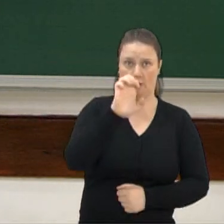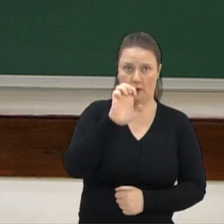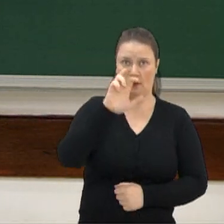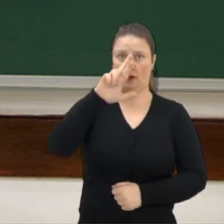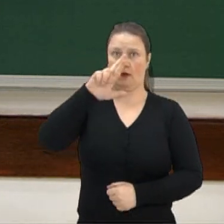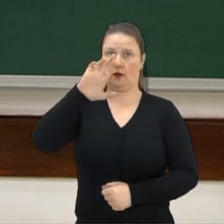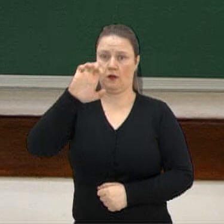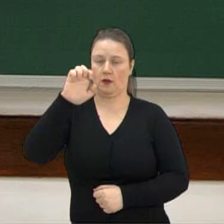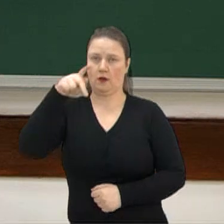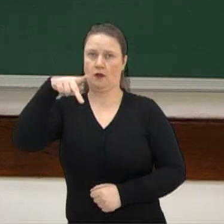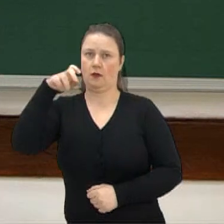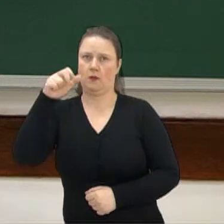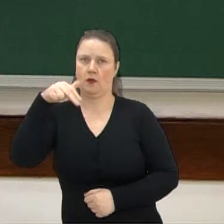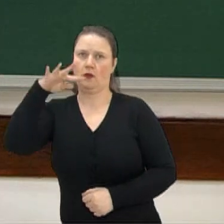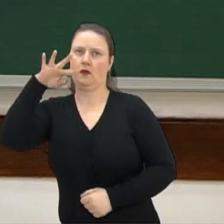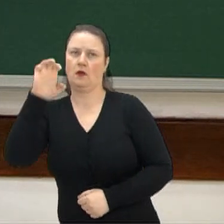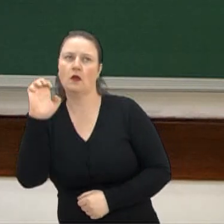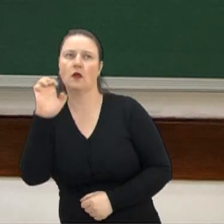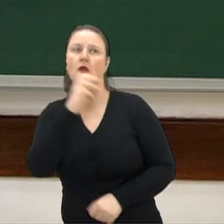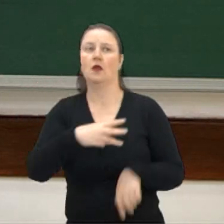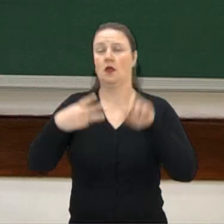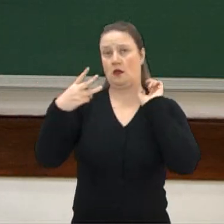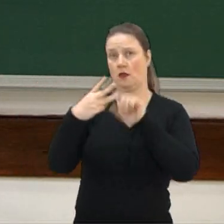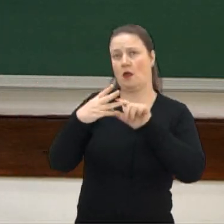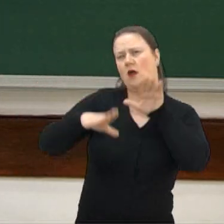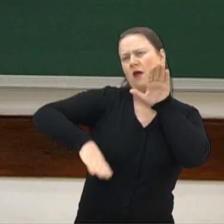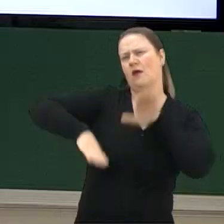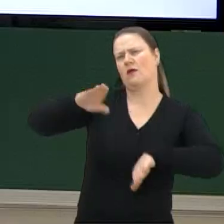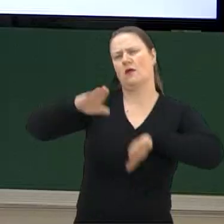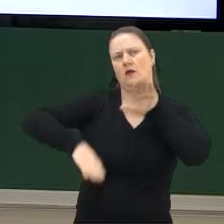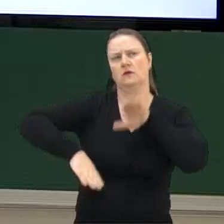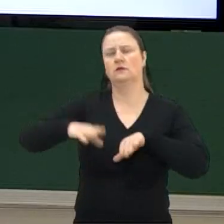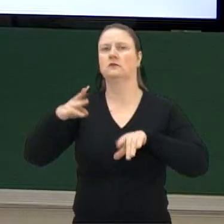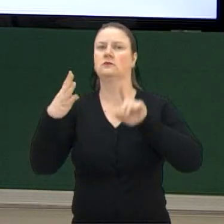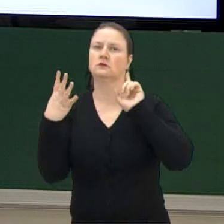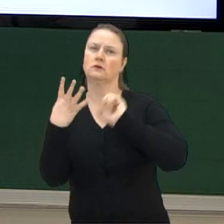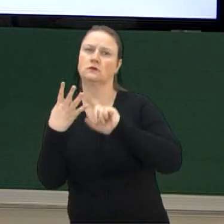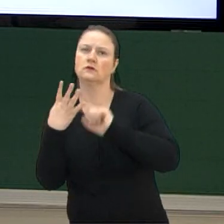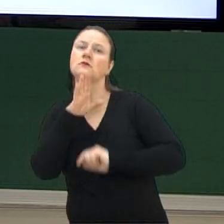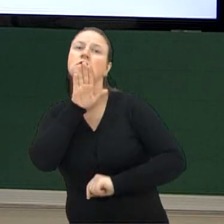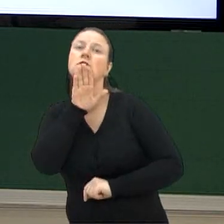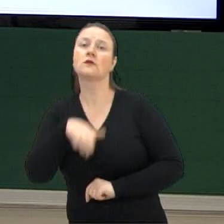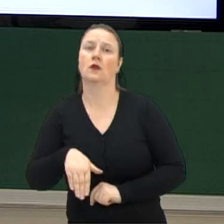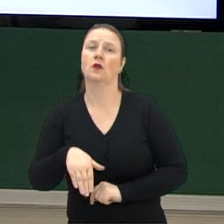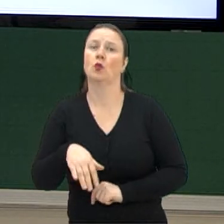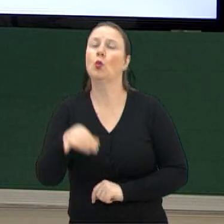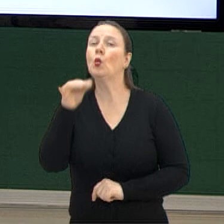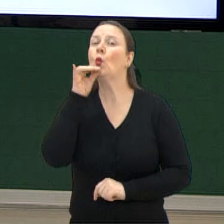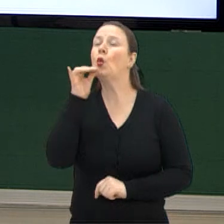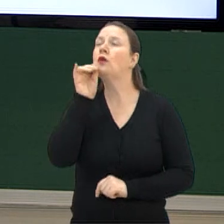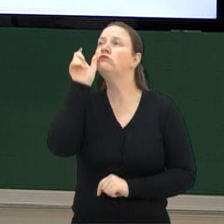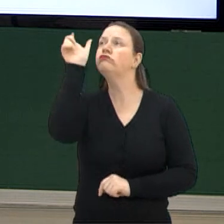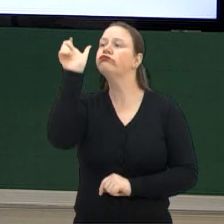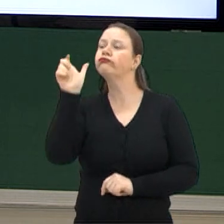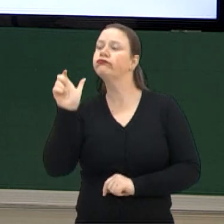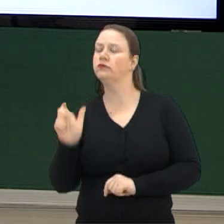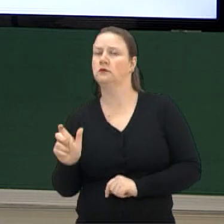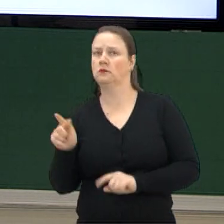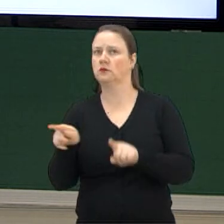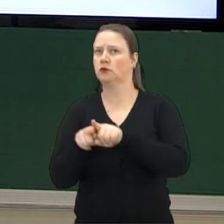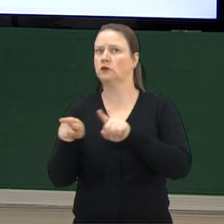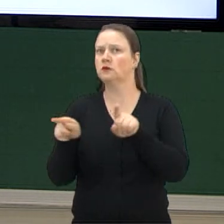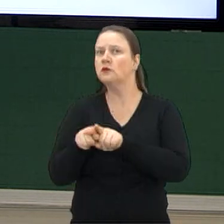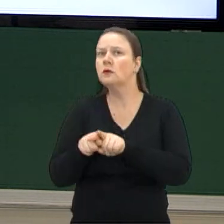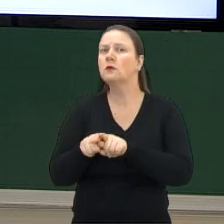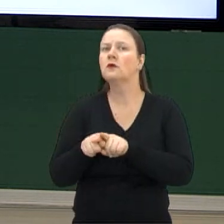bem. Depois, de vez em quando, à tarde, tá? São alguns exemplos de locuções. Então, eu